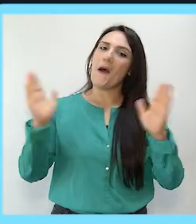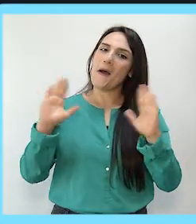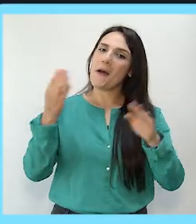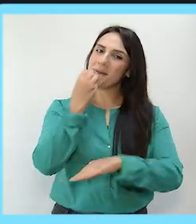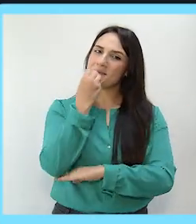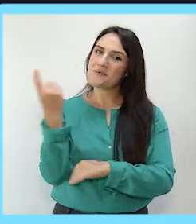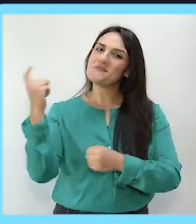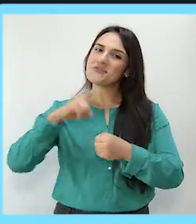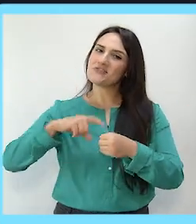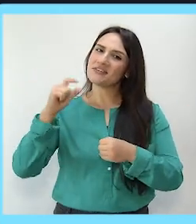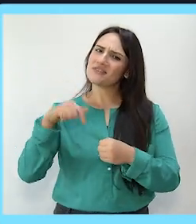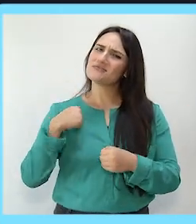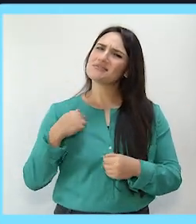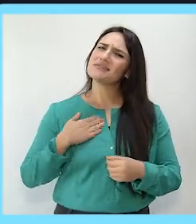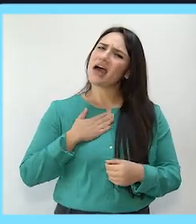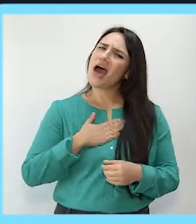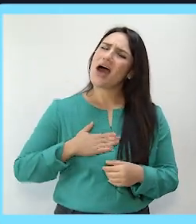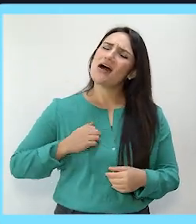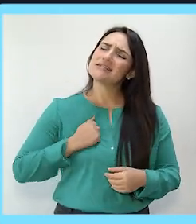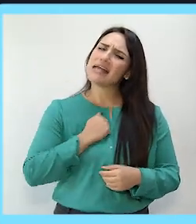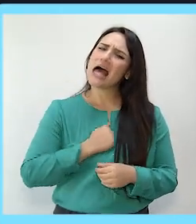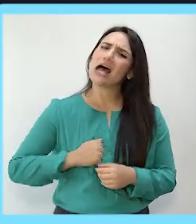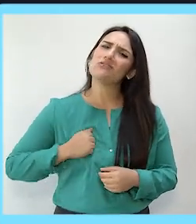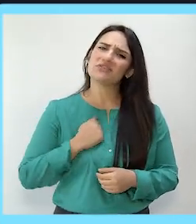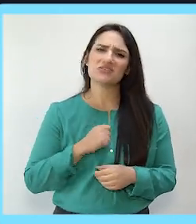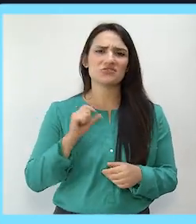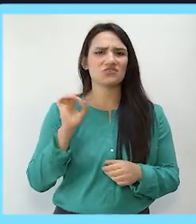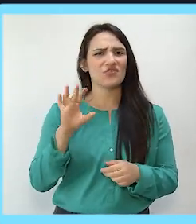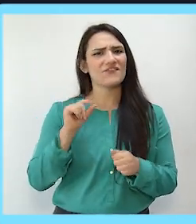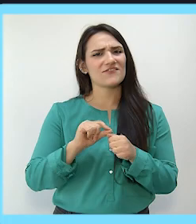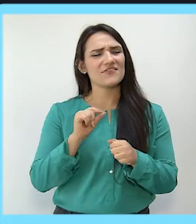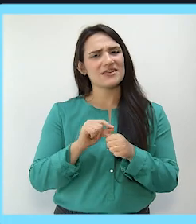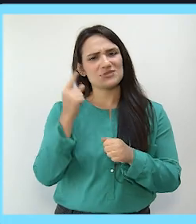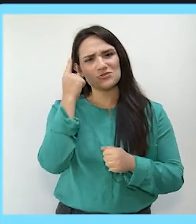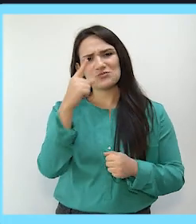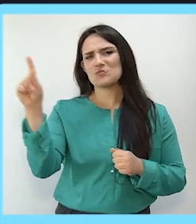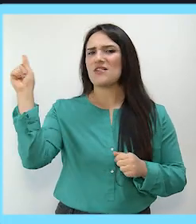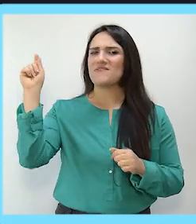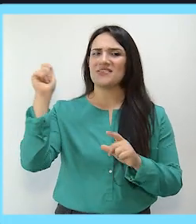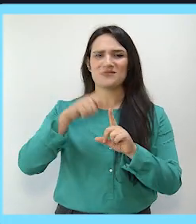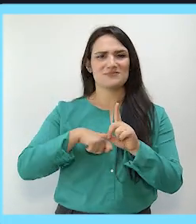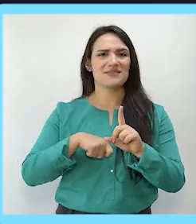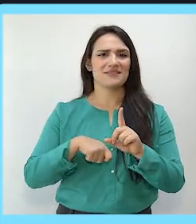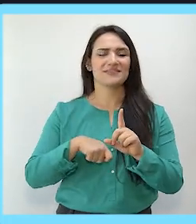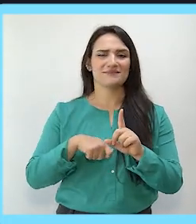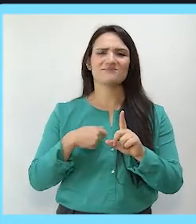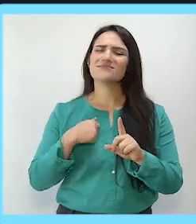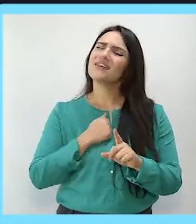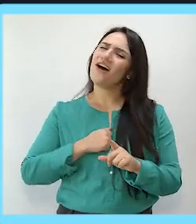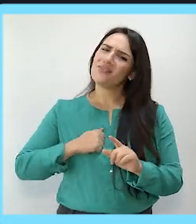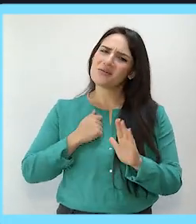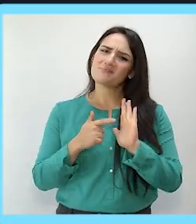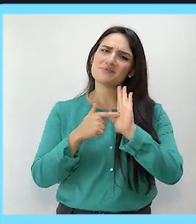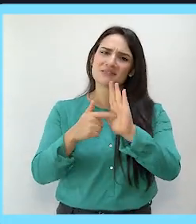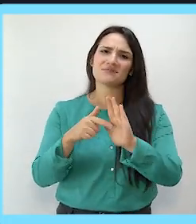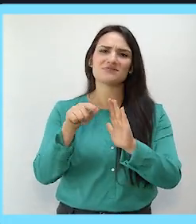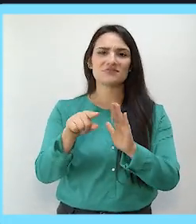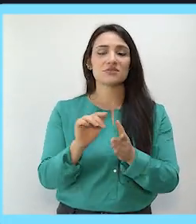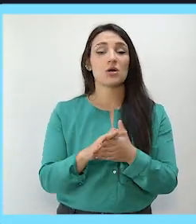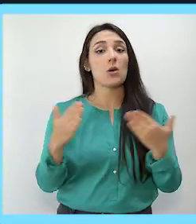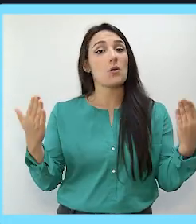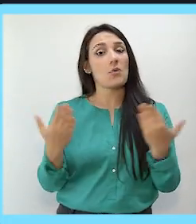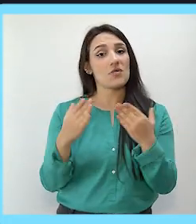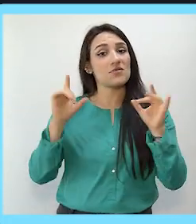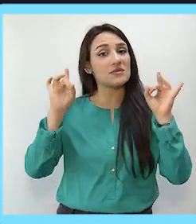Olá, que bom estar de volta aqui. Fico com saudade, a gente só faz o programa uma vez por mês, né? Então eu fico com saudade de vocês, de estar apresentando. E hoje o